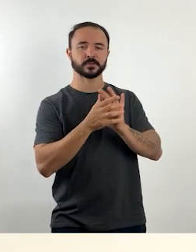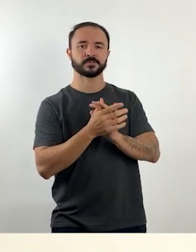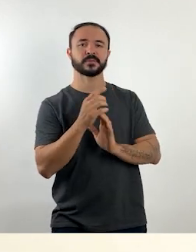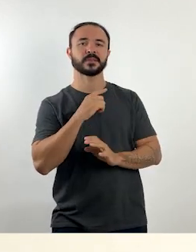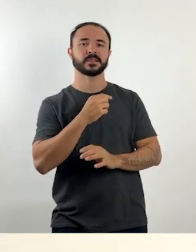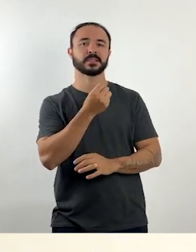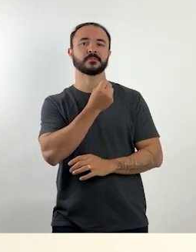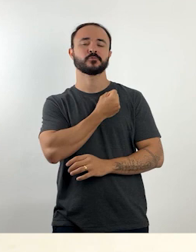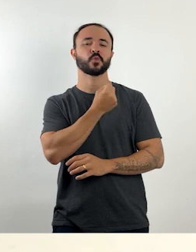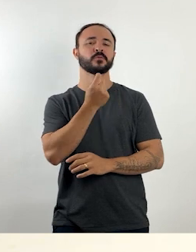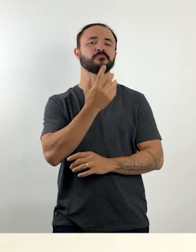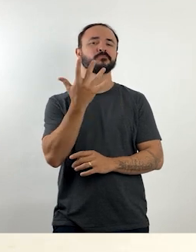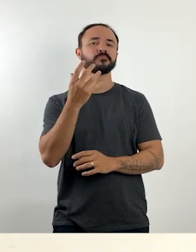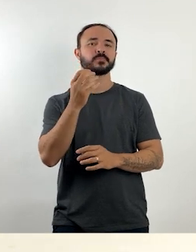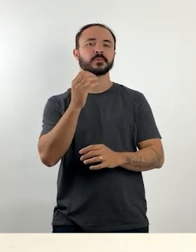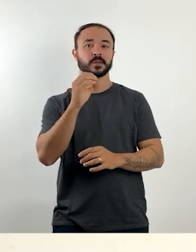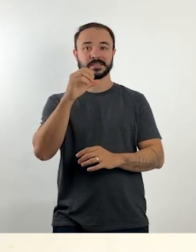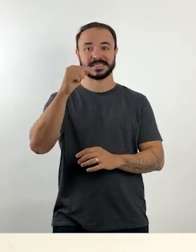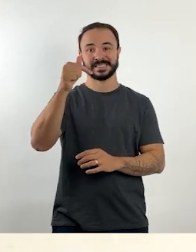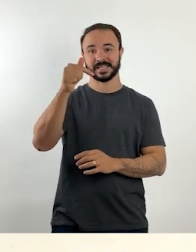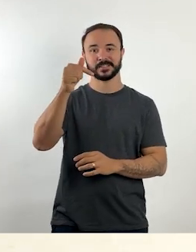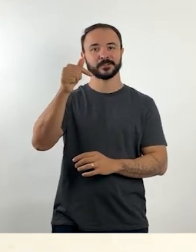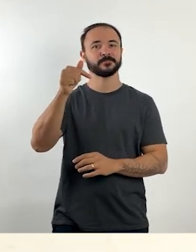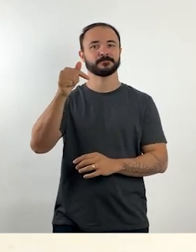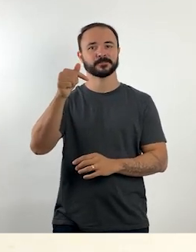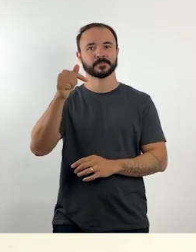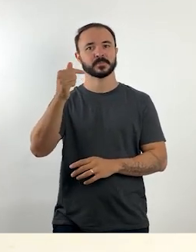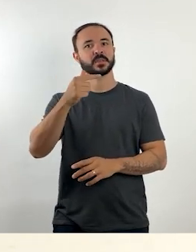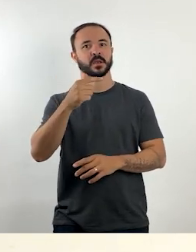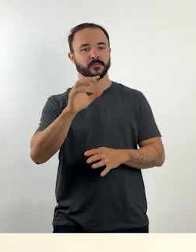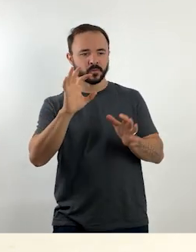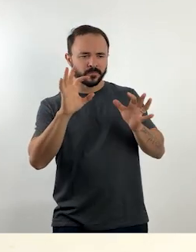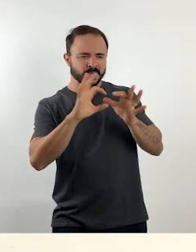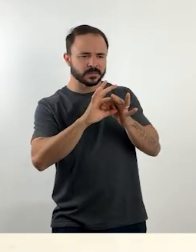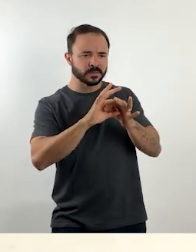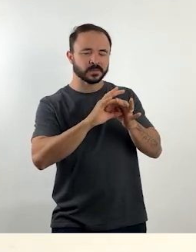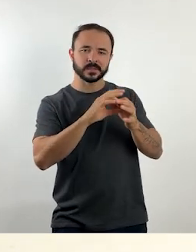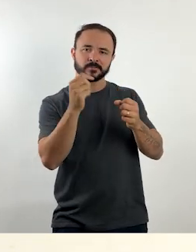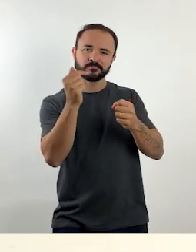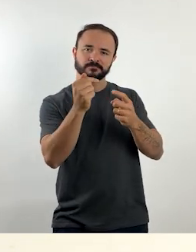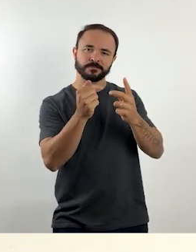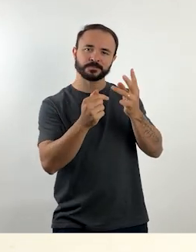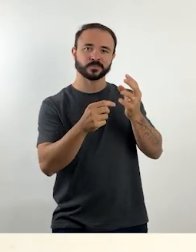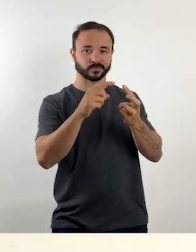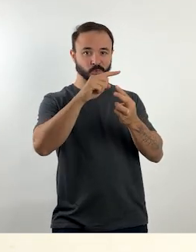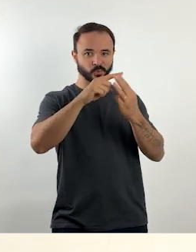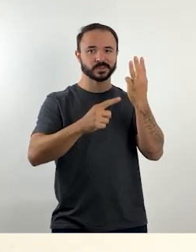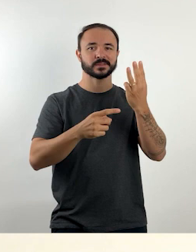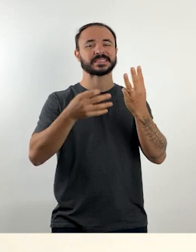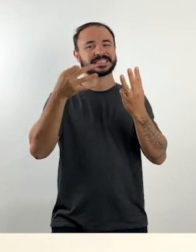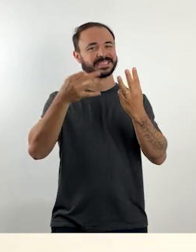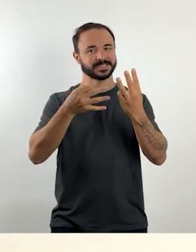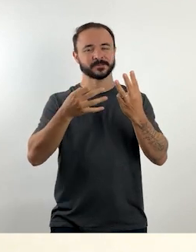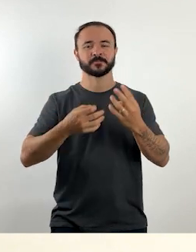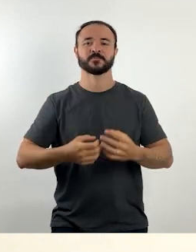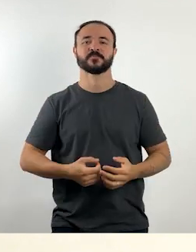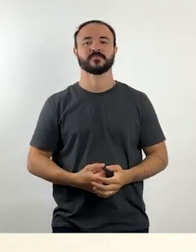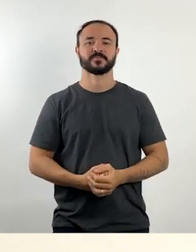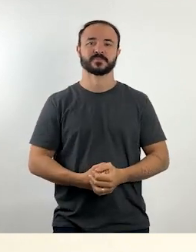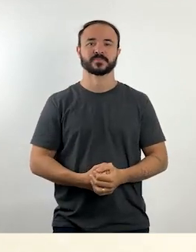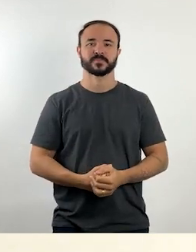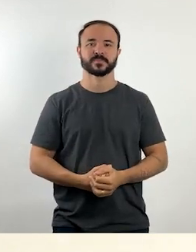barra tem 7 furos e eu vou colocar ela exatamente nos 3 pinos que eu fixei